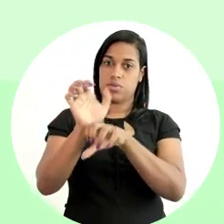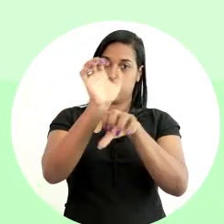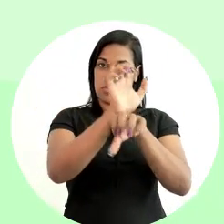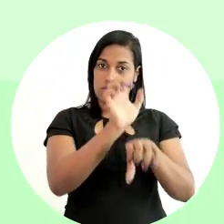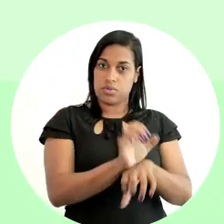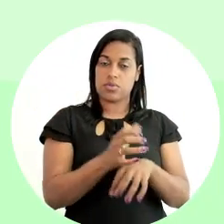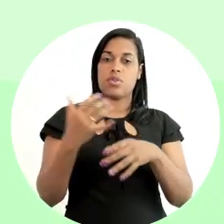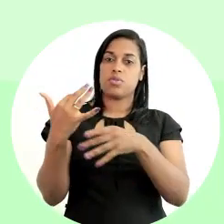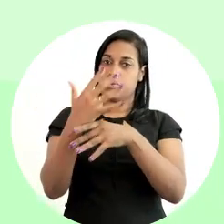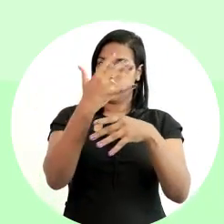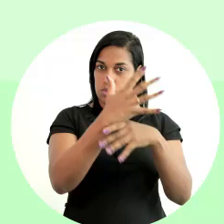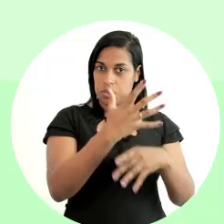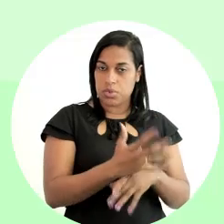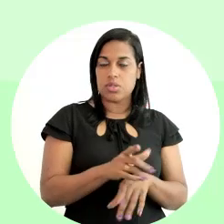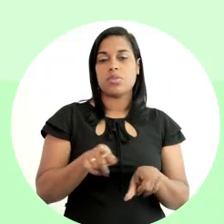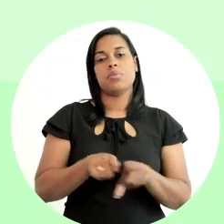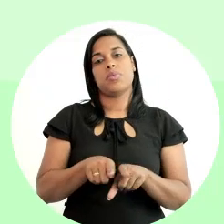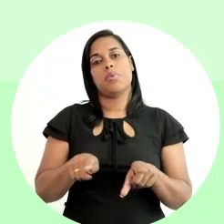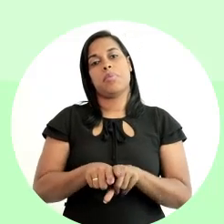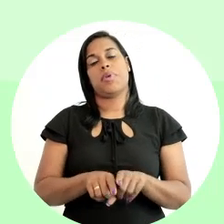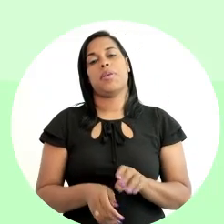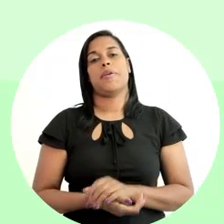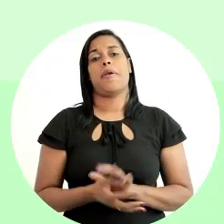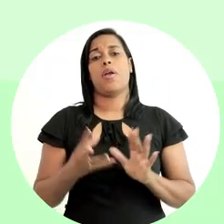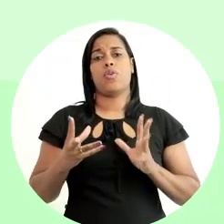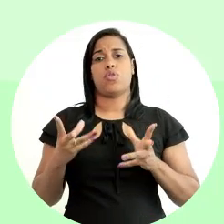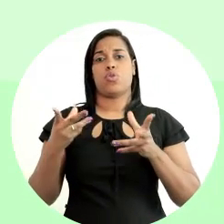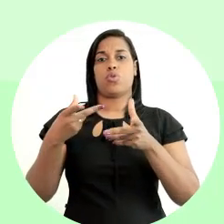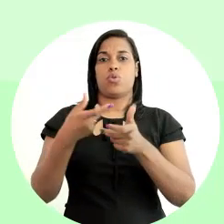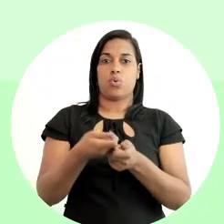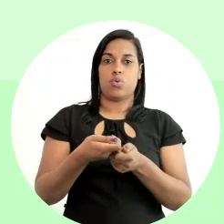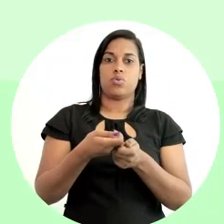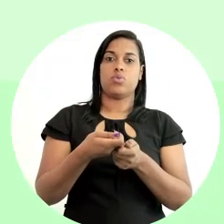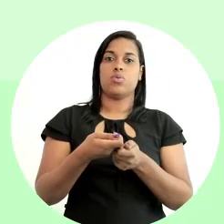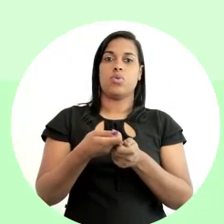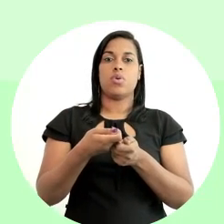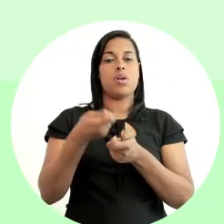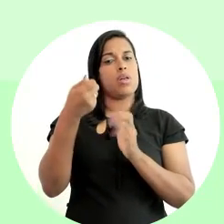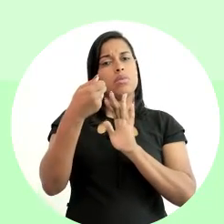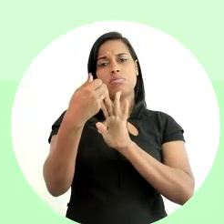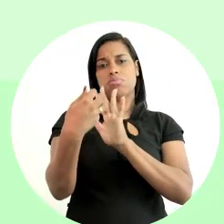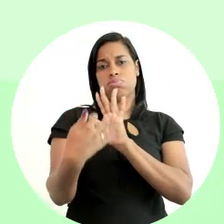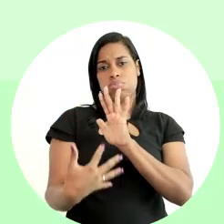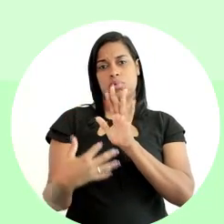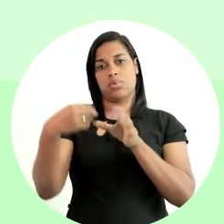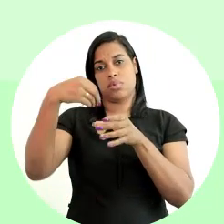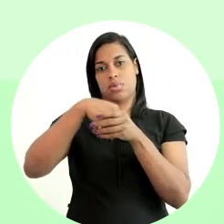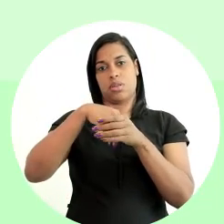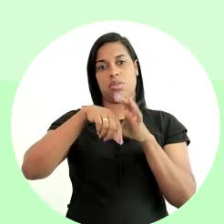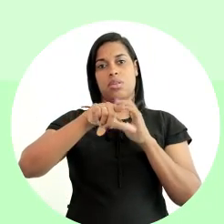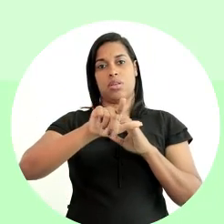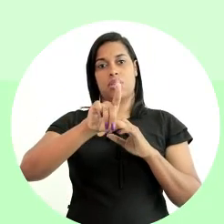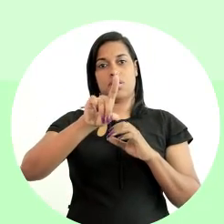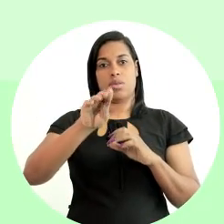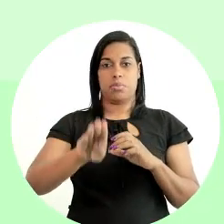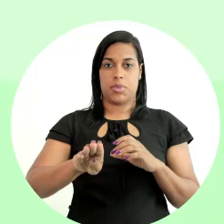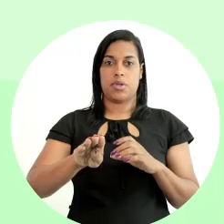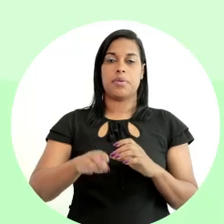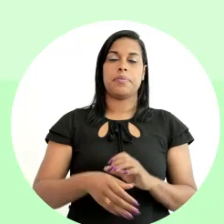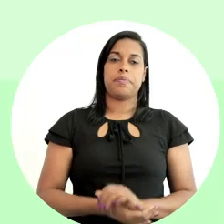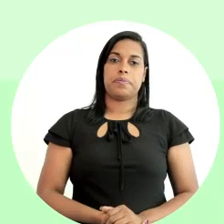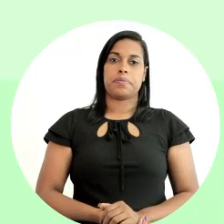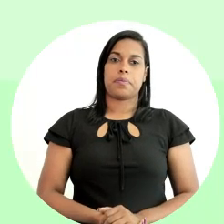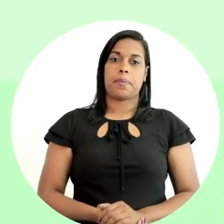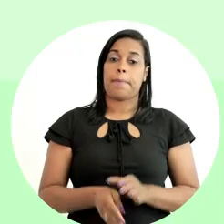dos estados e municípios. Tudo está destrinchado dentro da